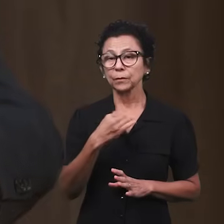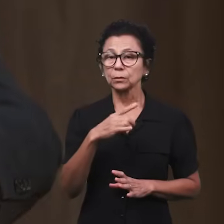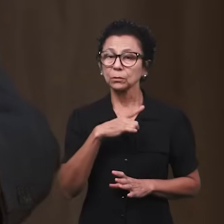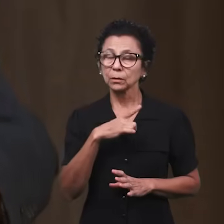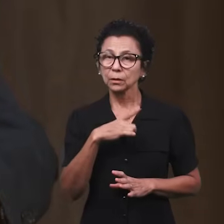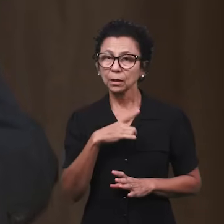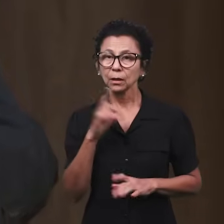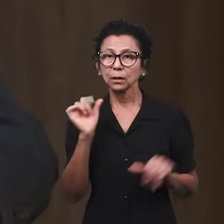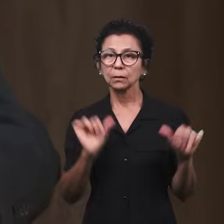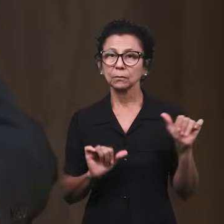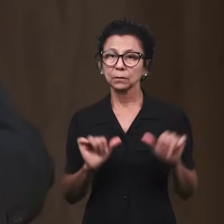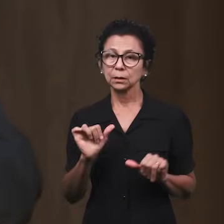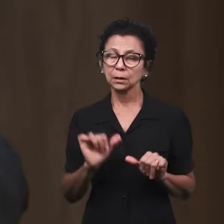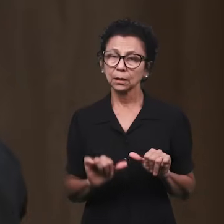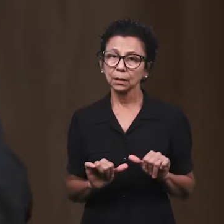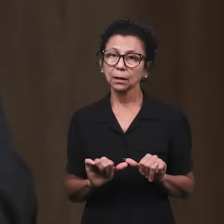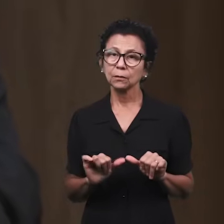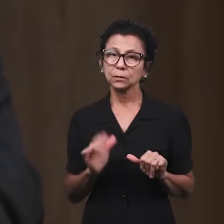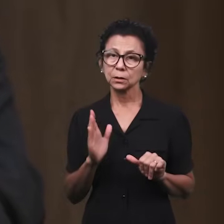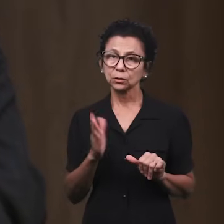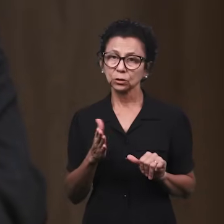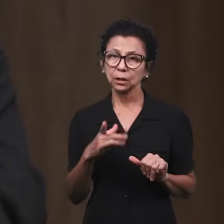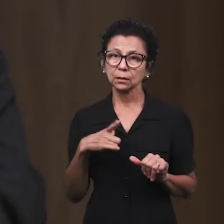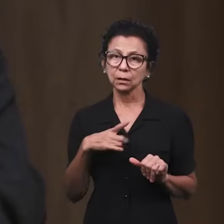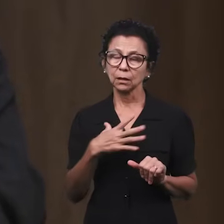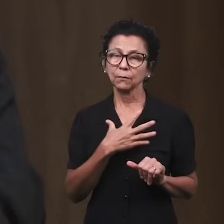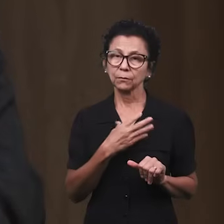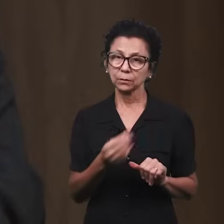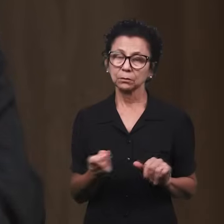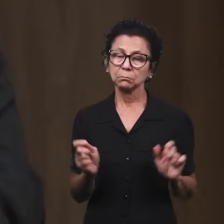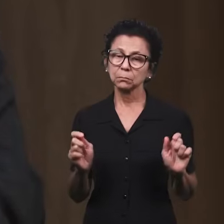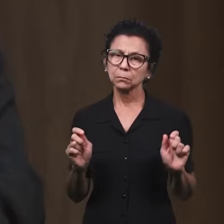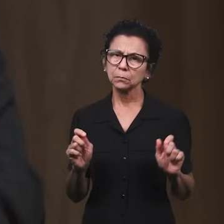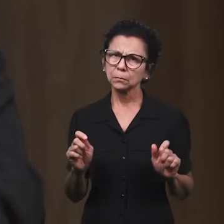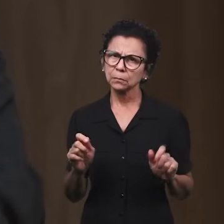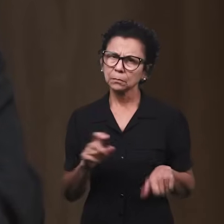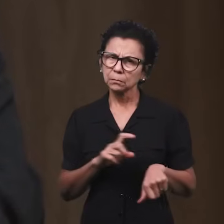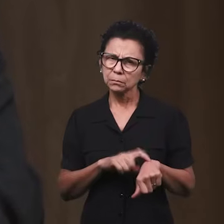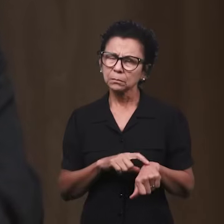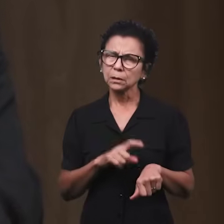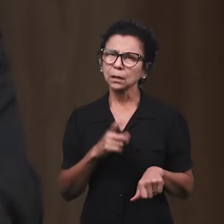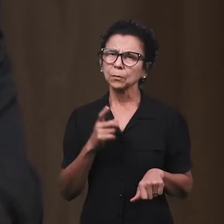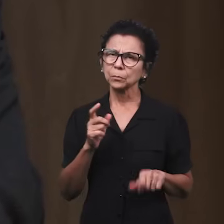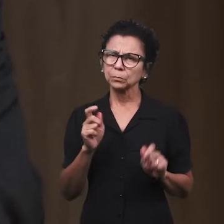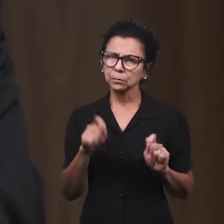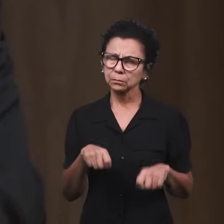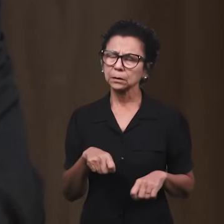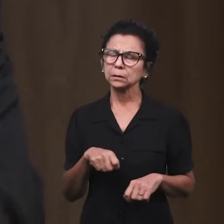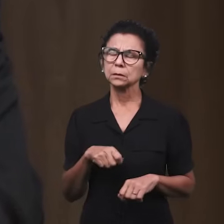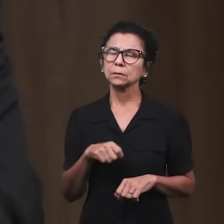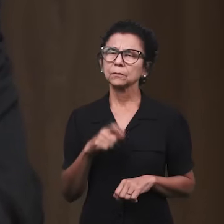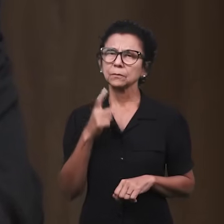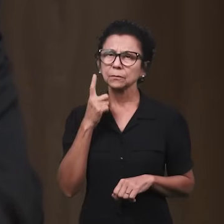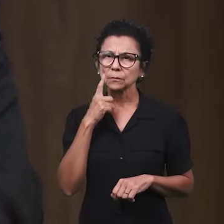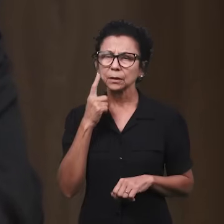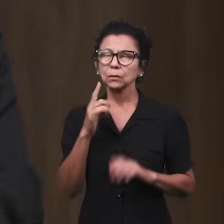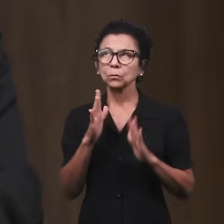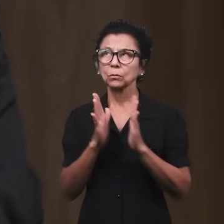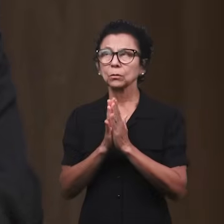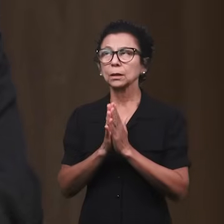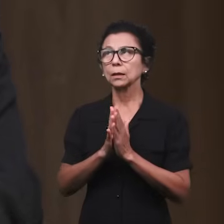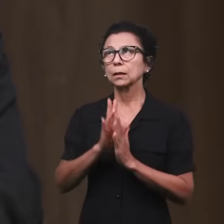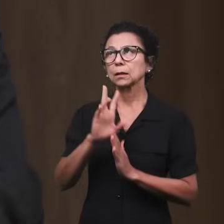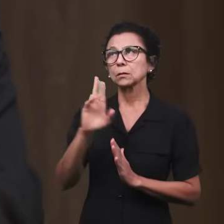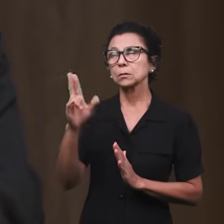Quem já tem, dá tempo ainda. Mas é conversar, orar, buscar